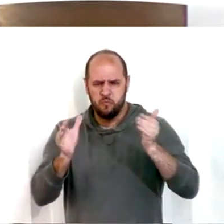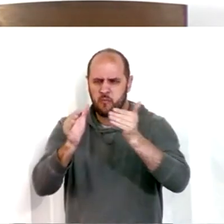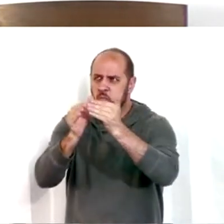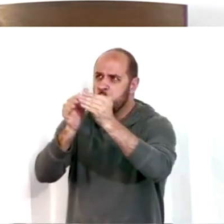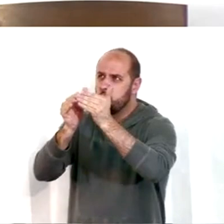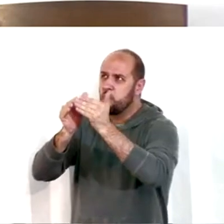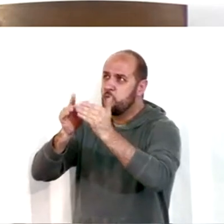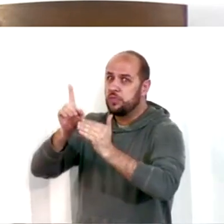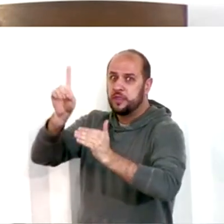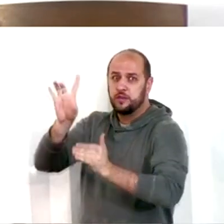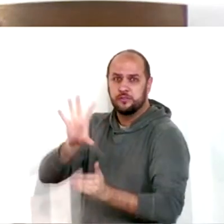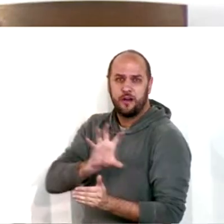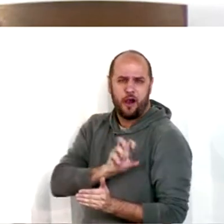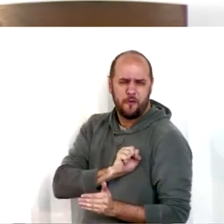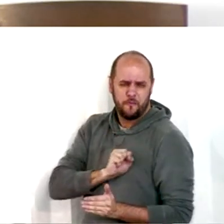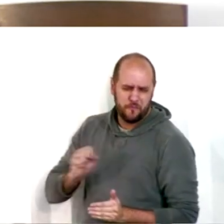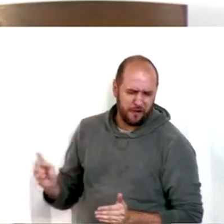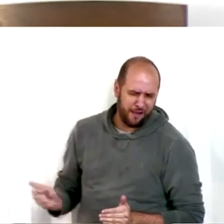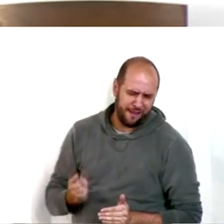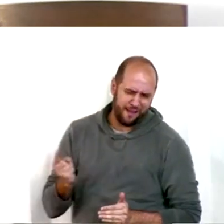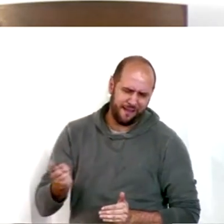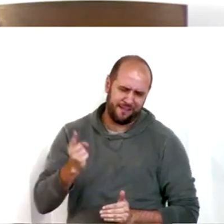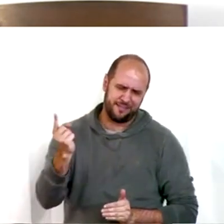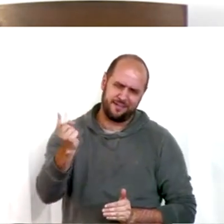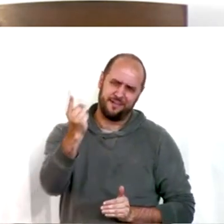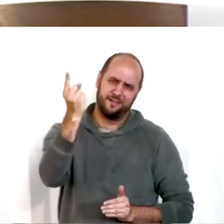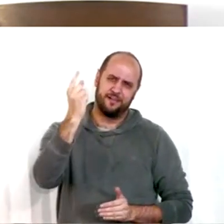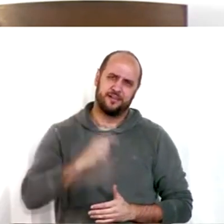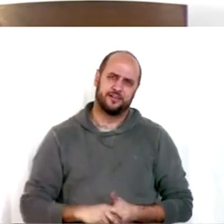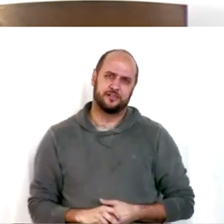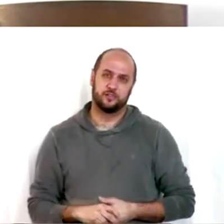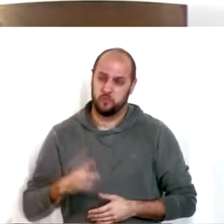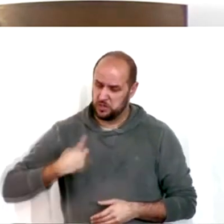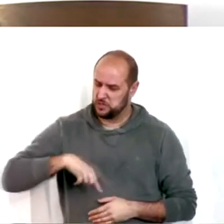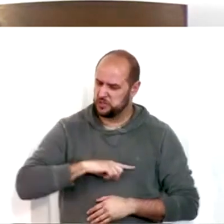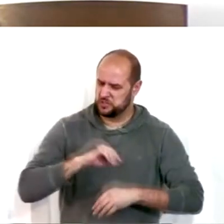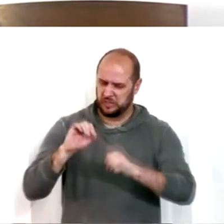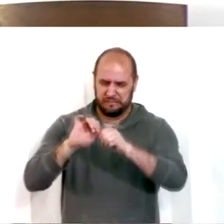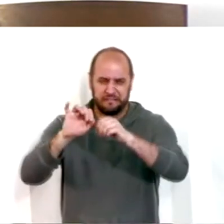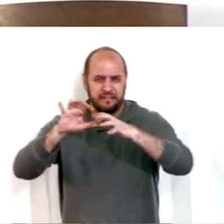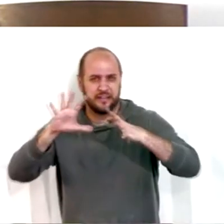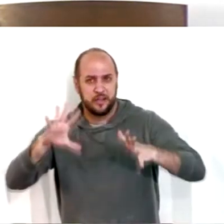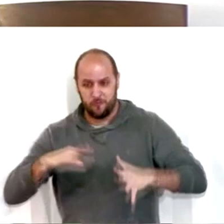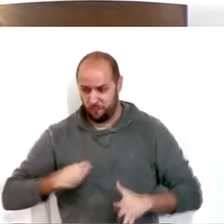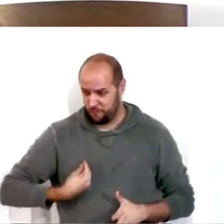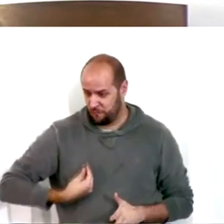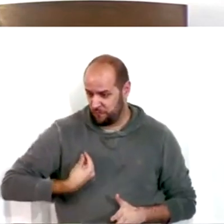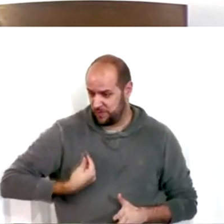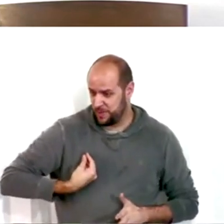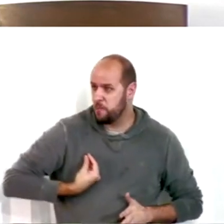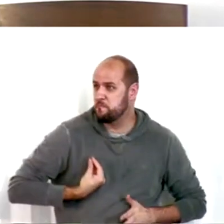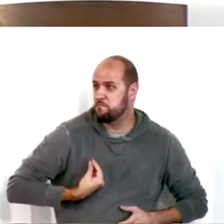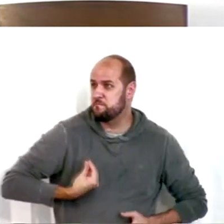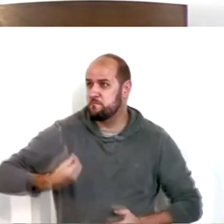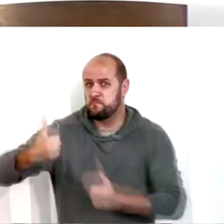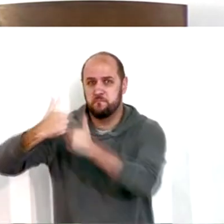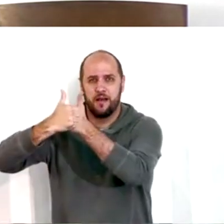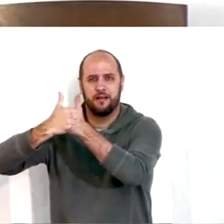amor infinito de Deus por seus filhos. Fomos criados para viver perto